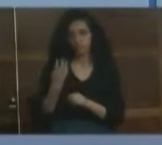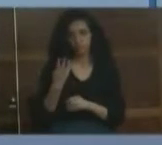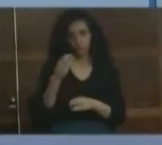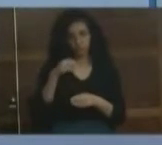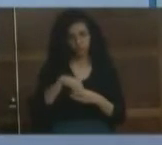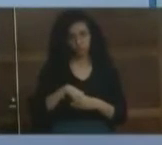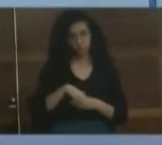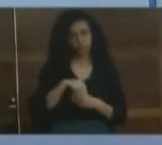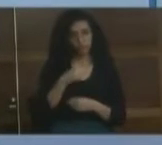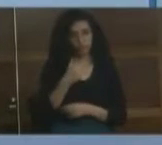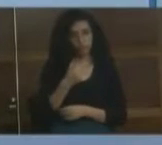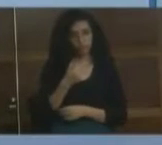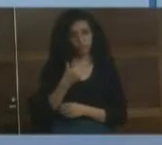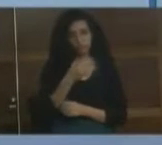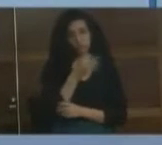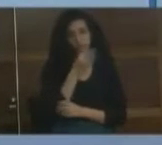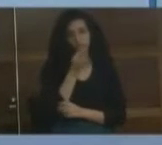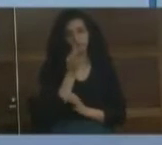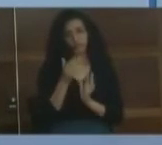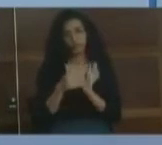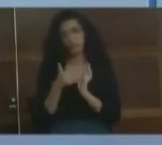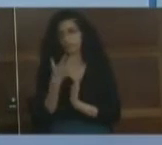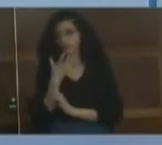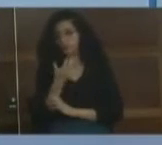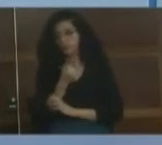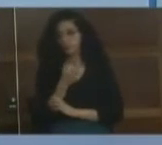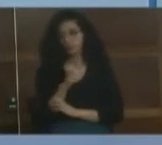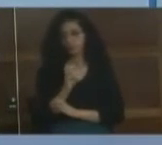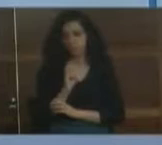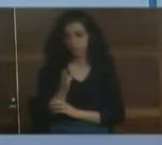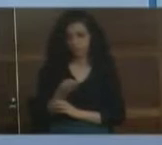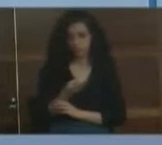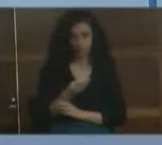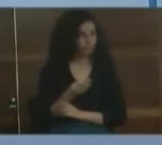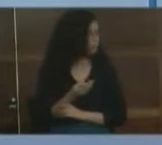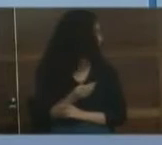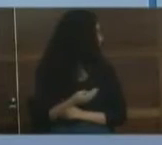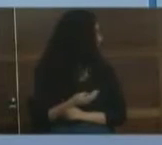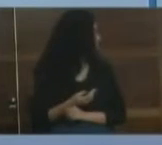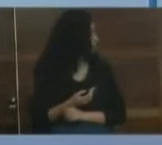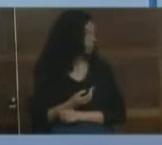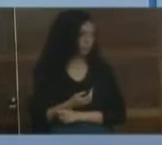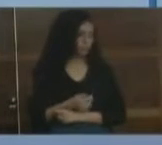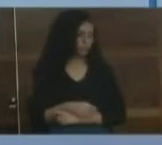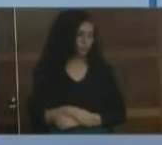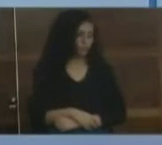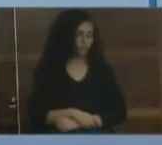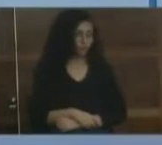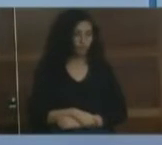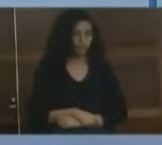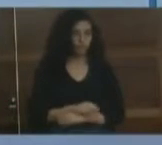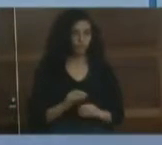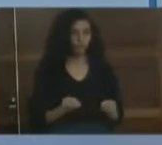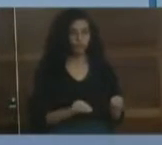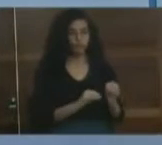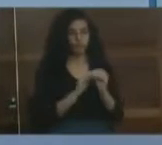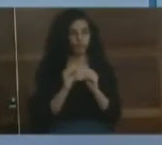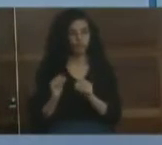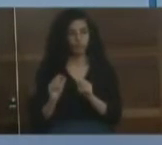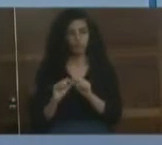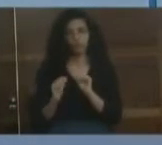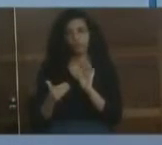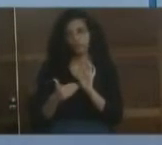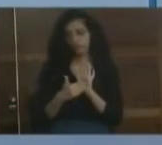terceiro quadrimestre de setembro a dezembro 15 milhões 754 r$1000 repasses efetuados